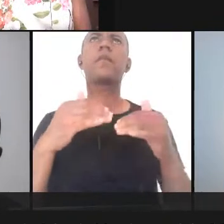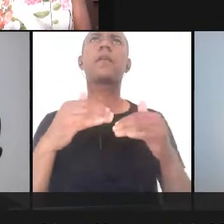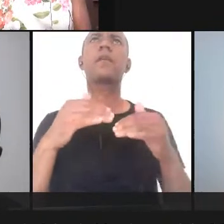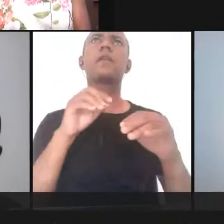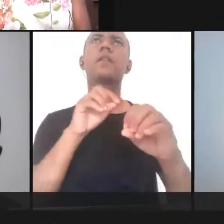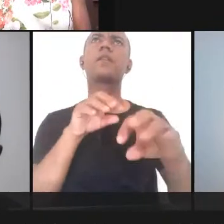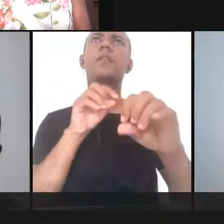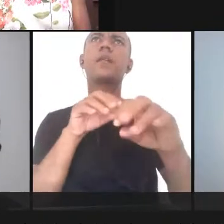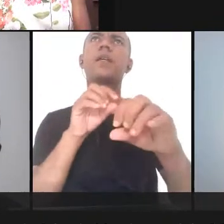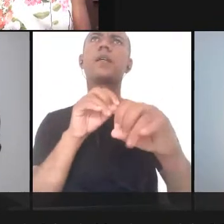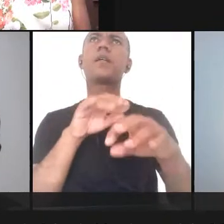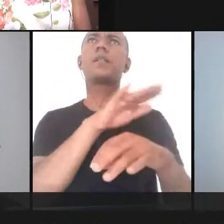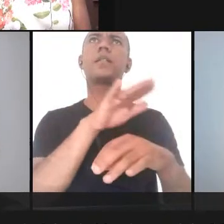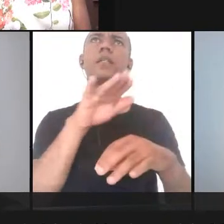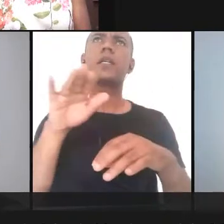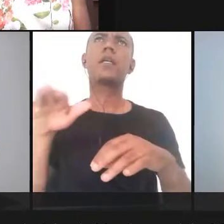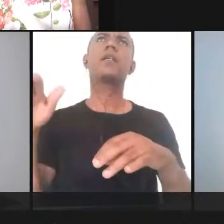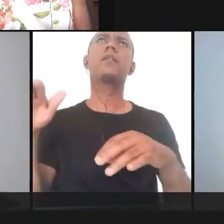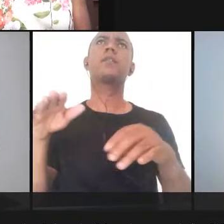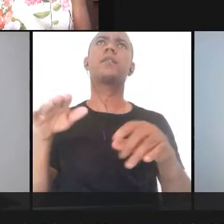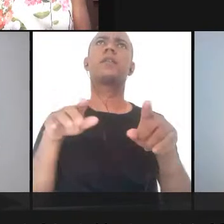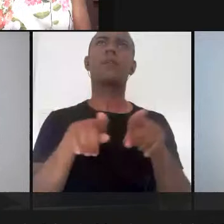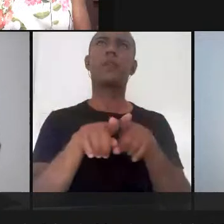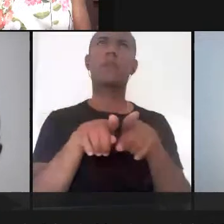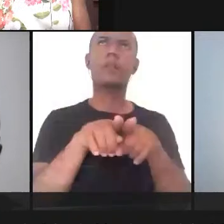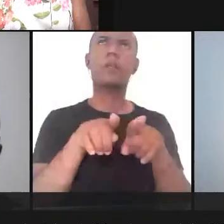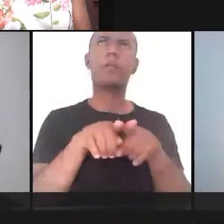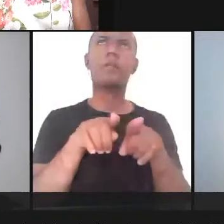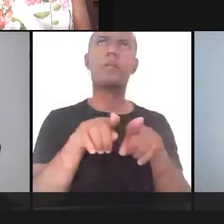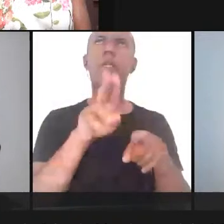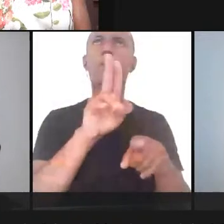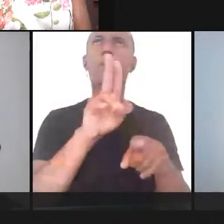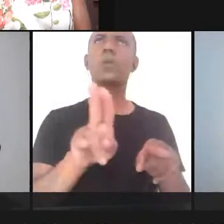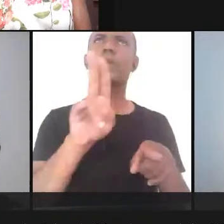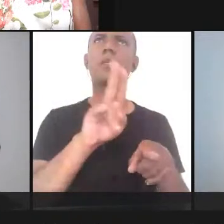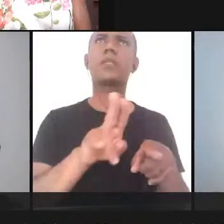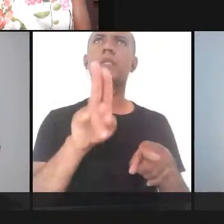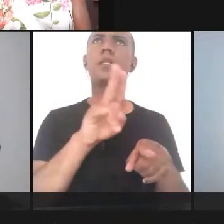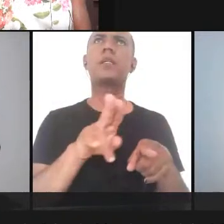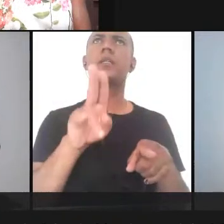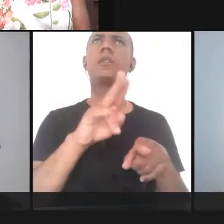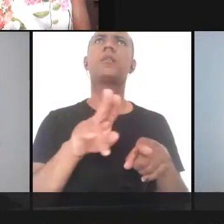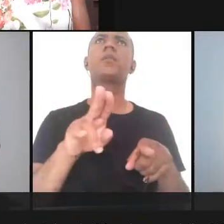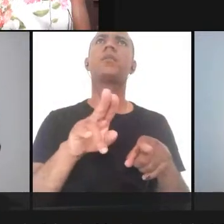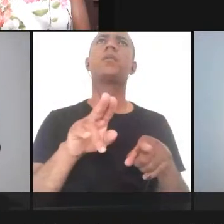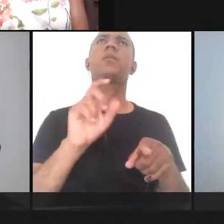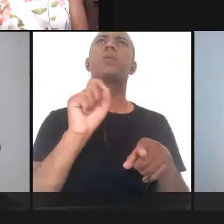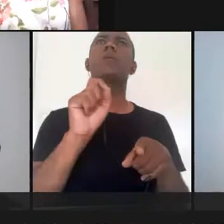melhor, recorrendo à nossa literatura infantil e juvenil que é produzida atualmente em Moçambique.